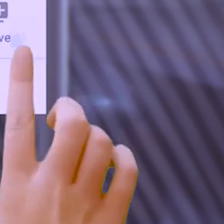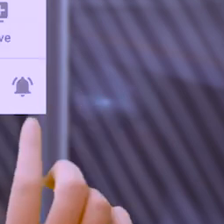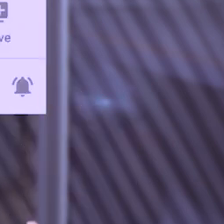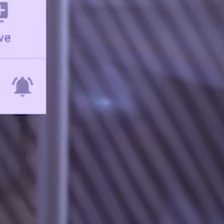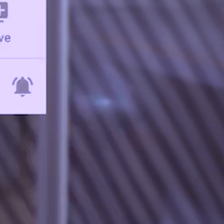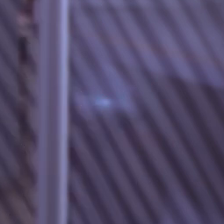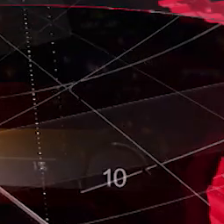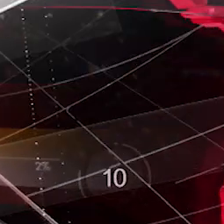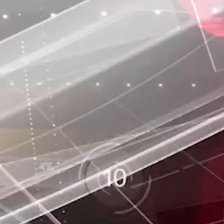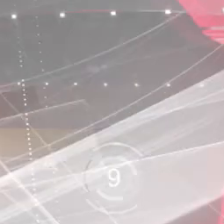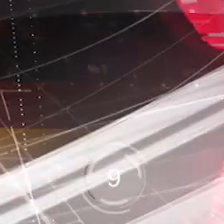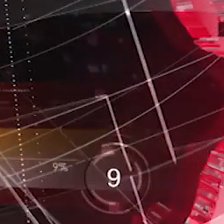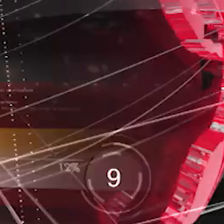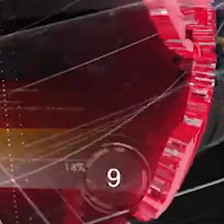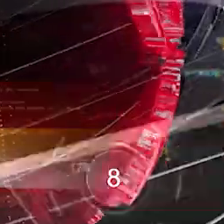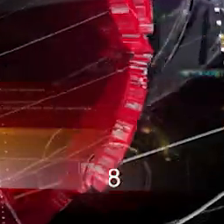de notificação.